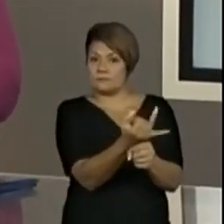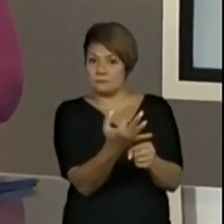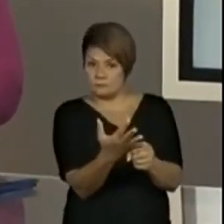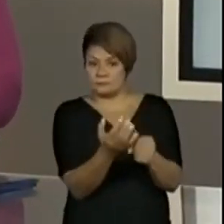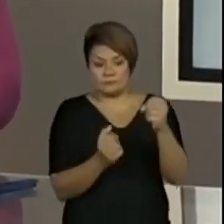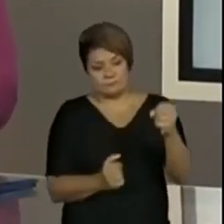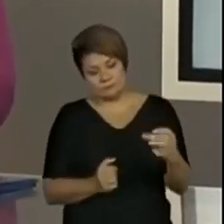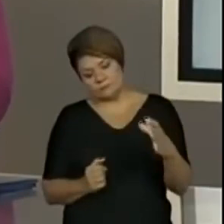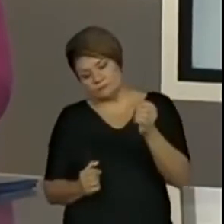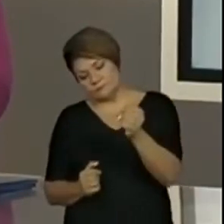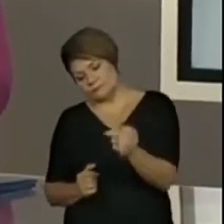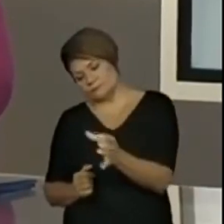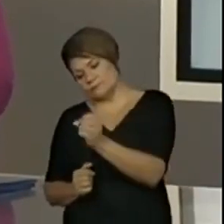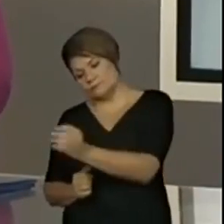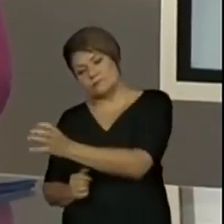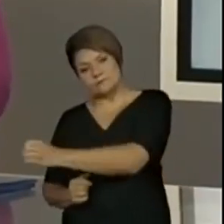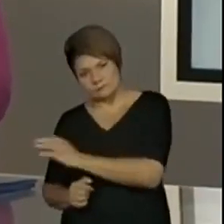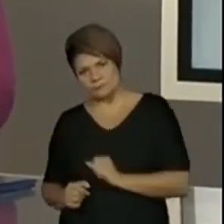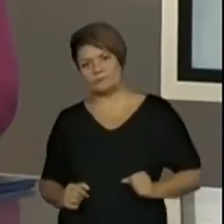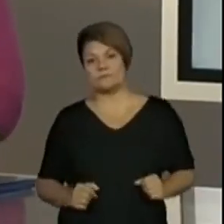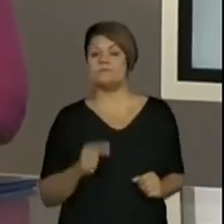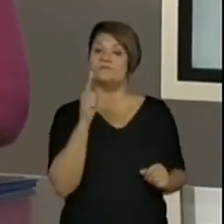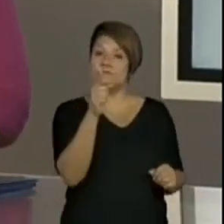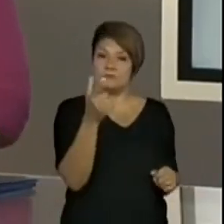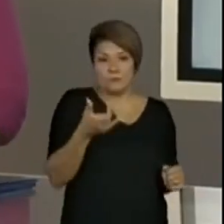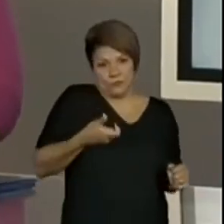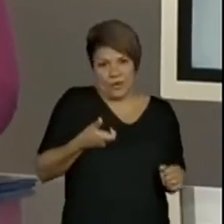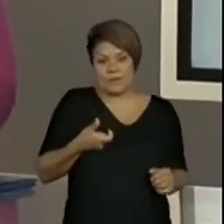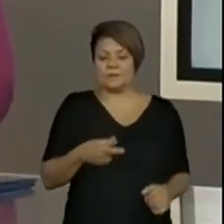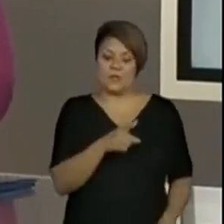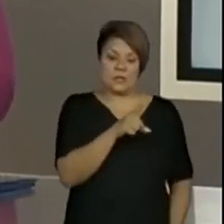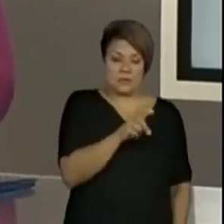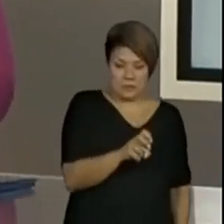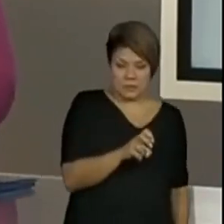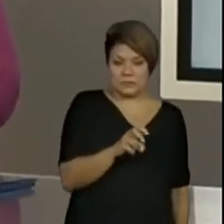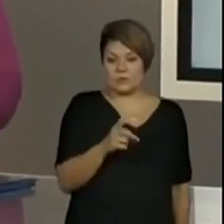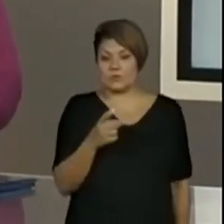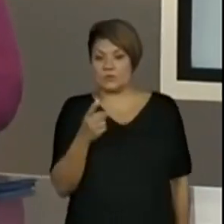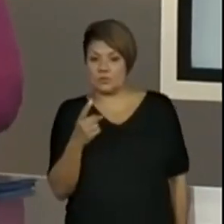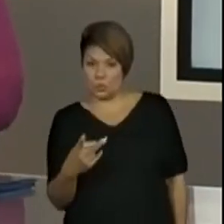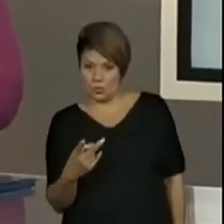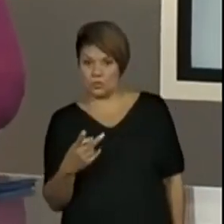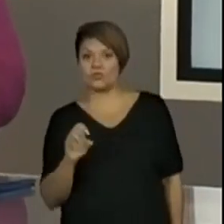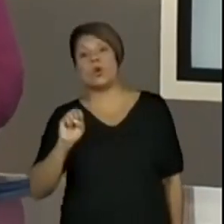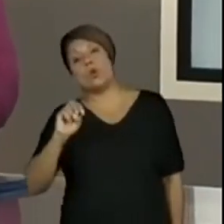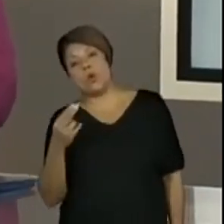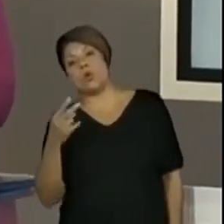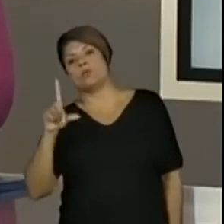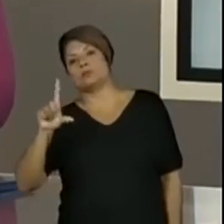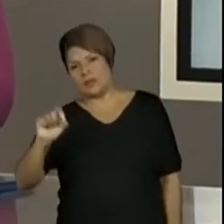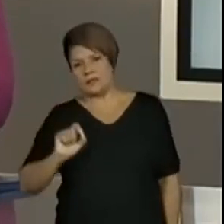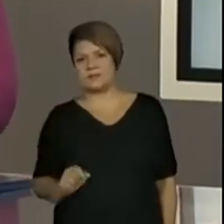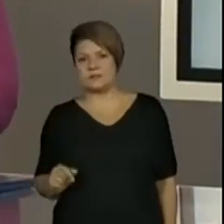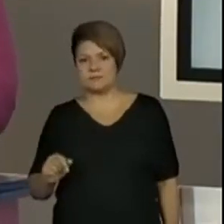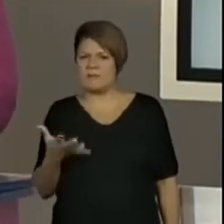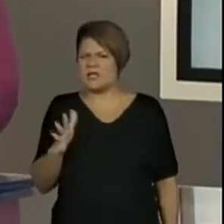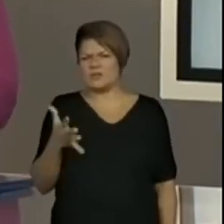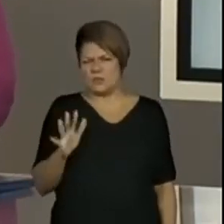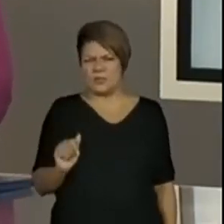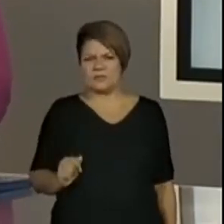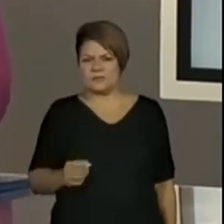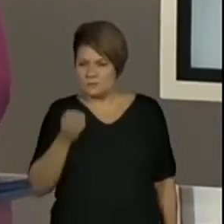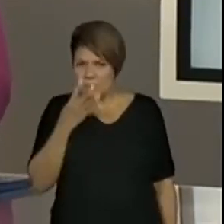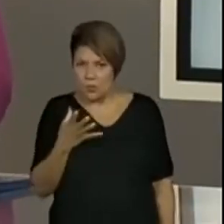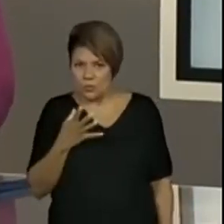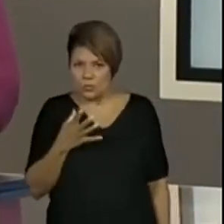dizer se tem 15, 12 ou 10, vocês vão estimar, vão olhar ali por todas as